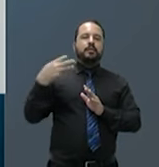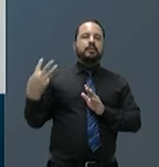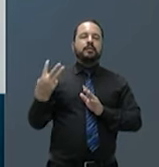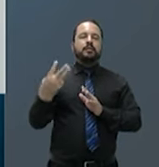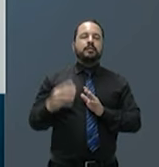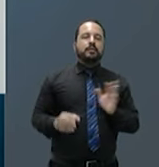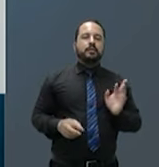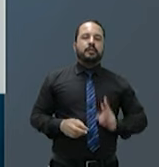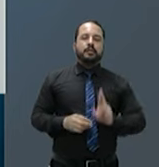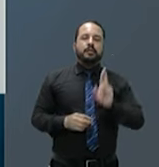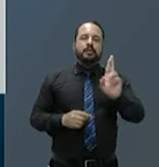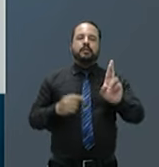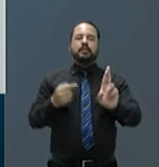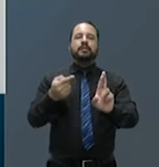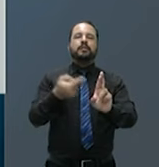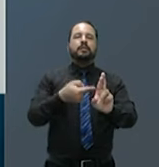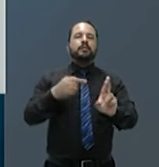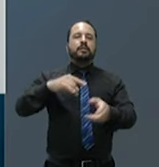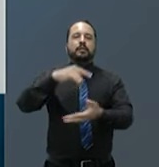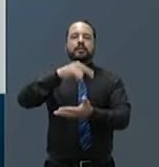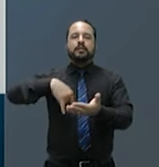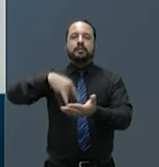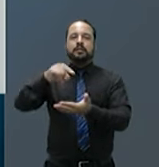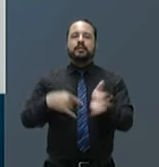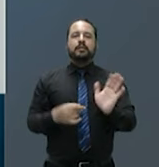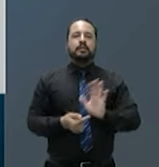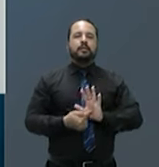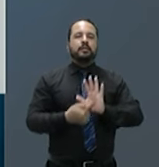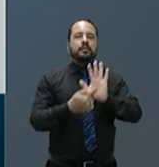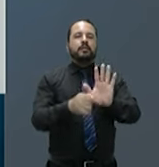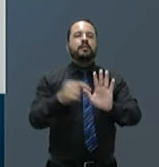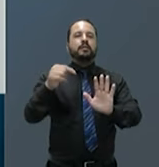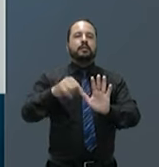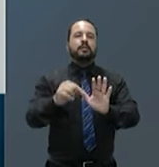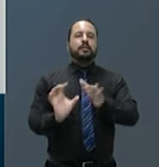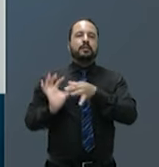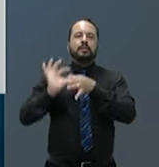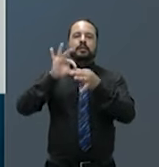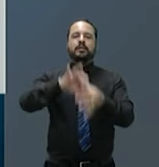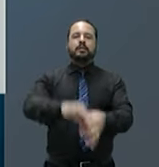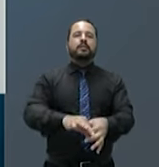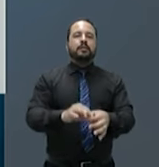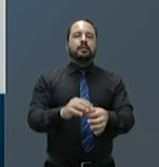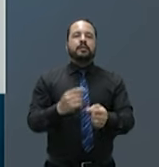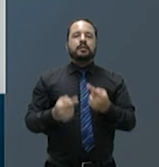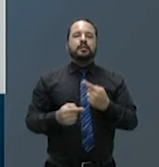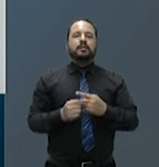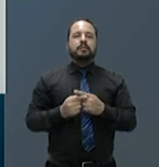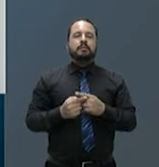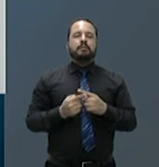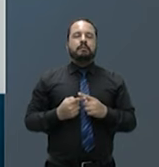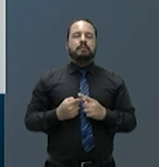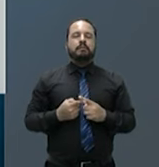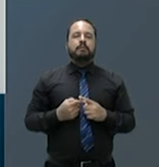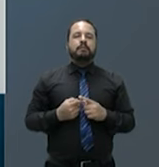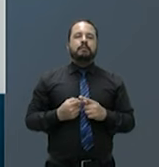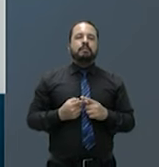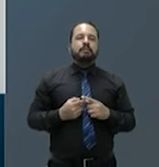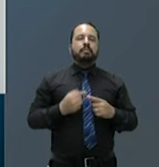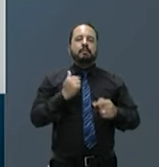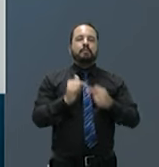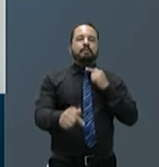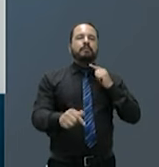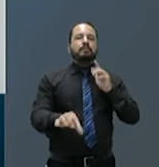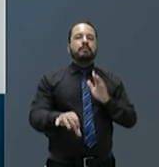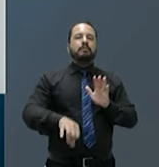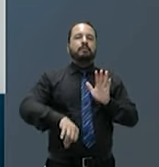legal, de acordo com os documentos apresentados com a contestação. Mas esta manobra ilegal está sendo discutida em sede própria,